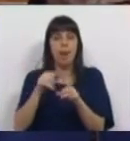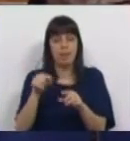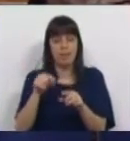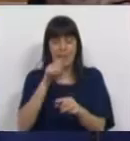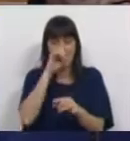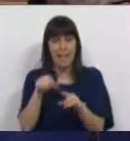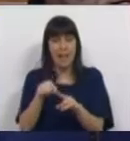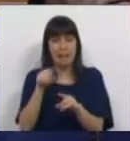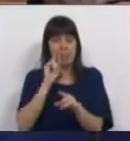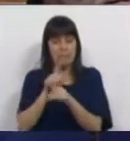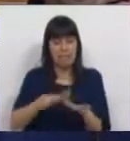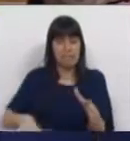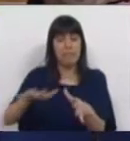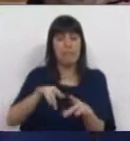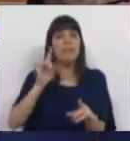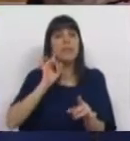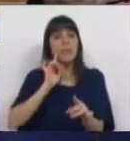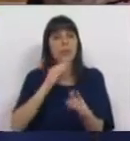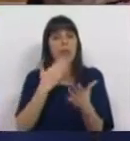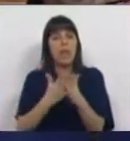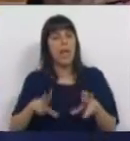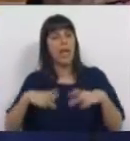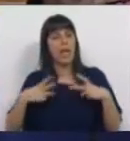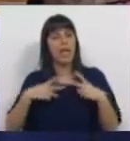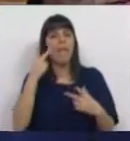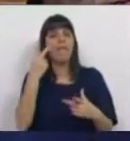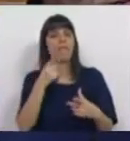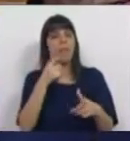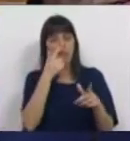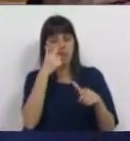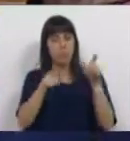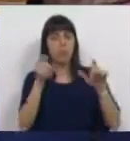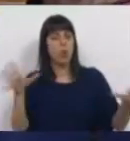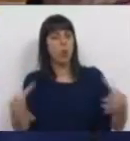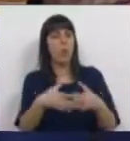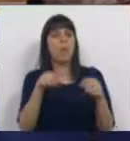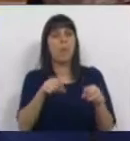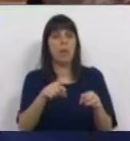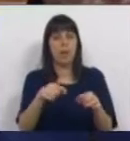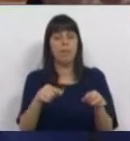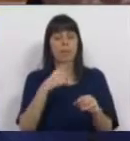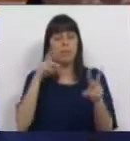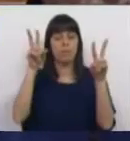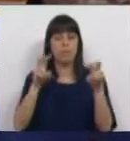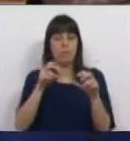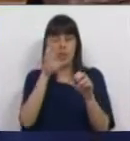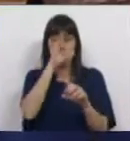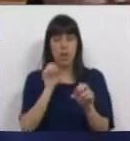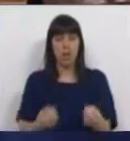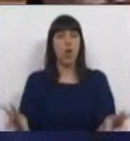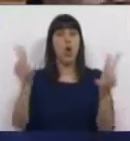sempre foram e são importante fonte de riqueza para a vida das suas comunidades. Durante o chamado Estado